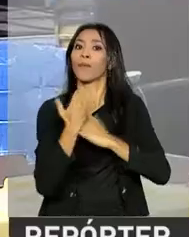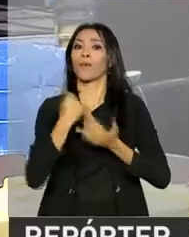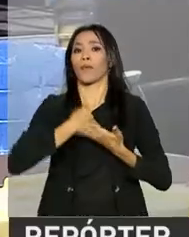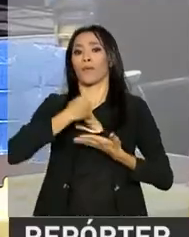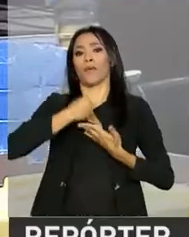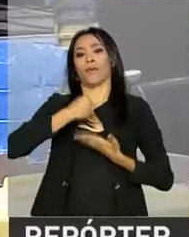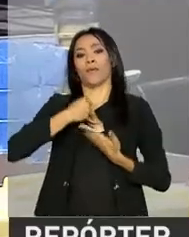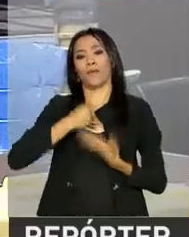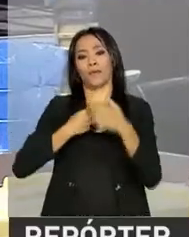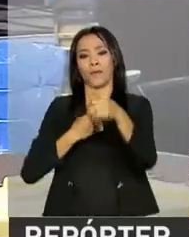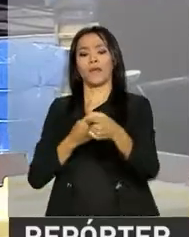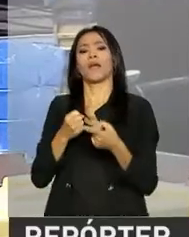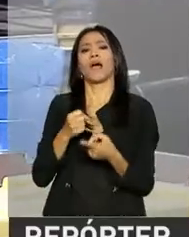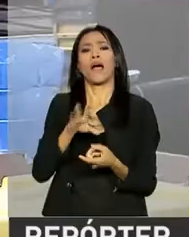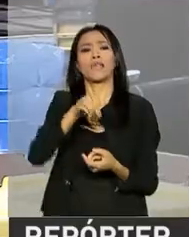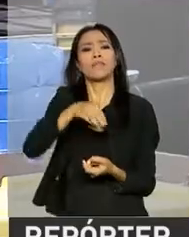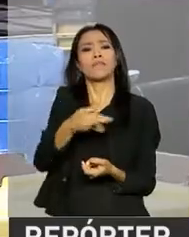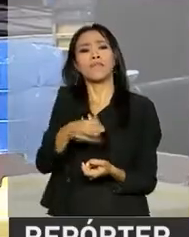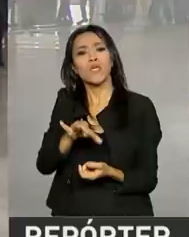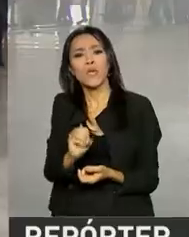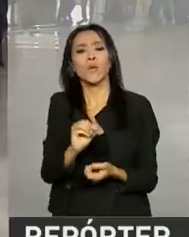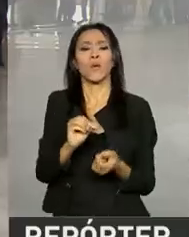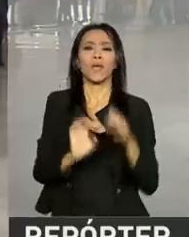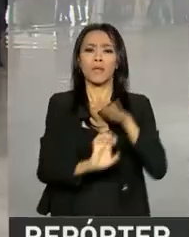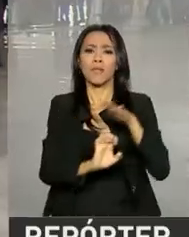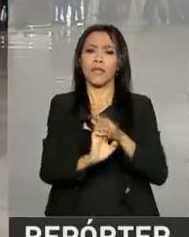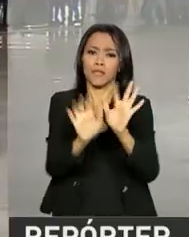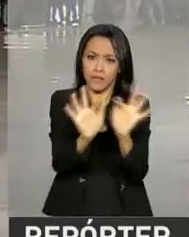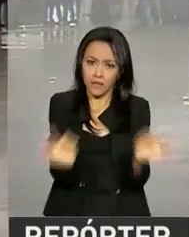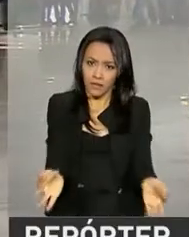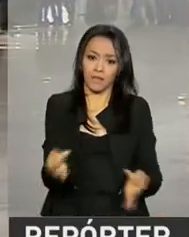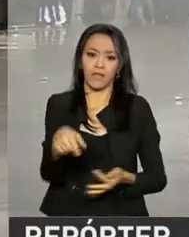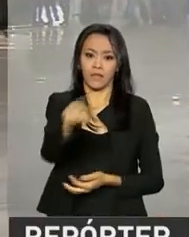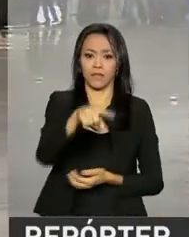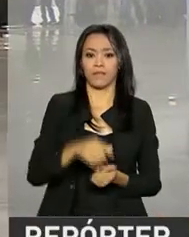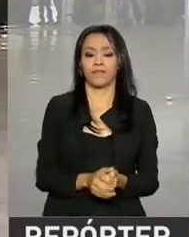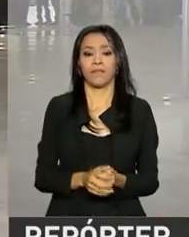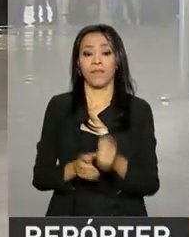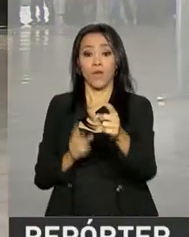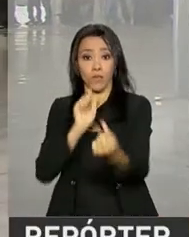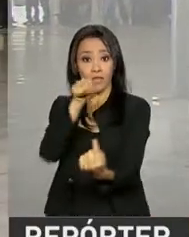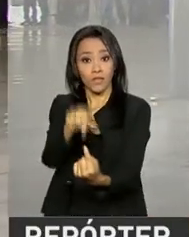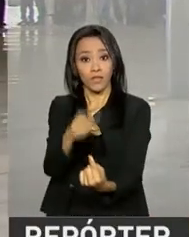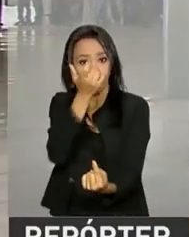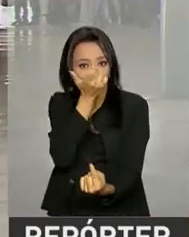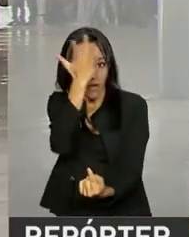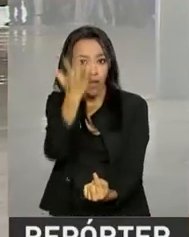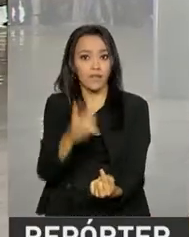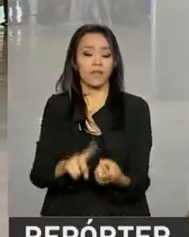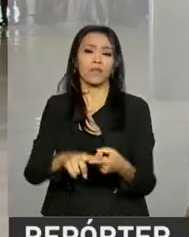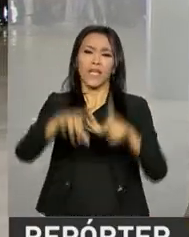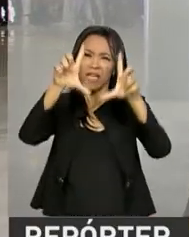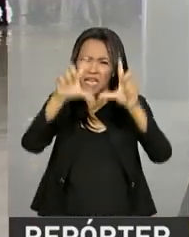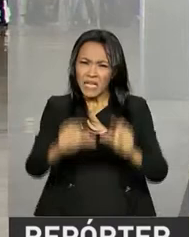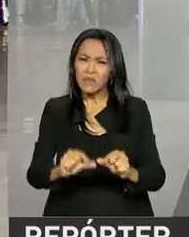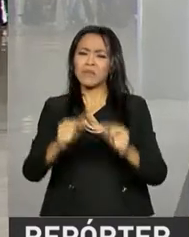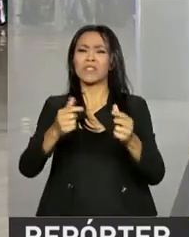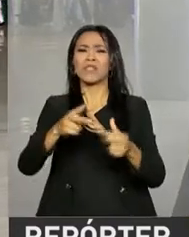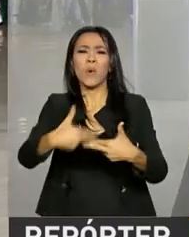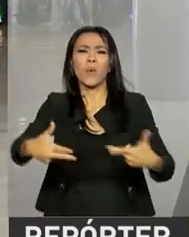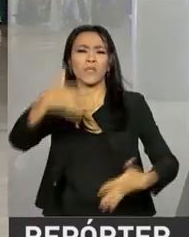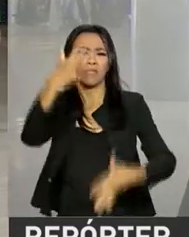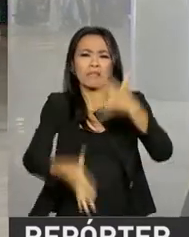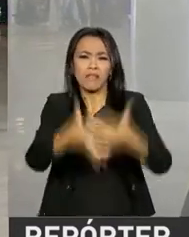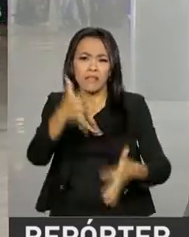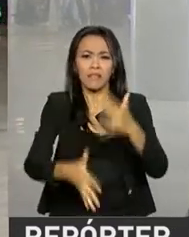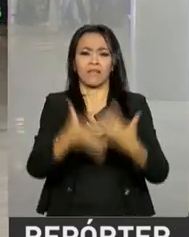de micro, pequenas e médias empresas. O grande mote disso tudo, facilitar, simplificar e dar mais